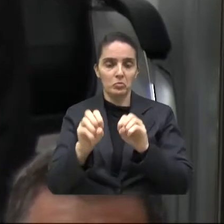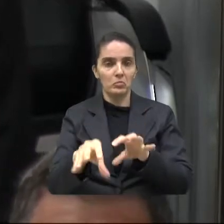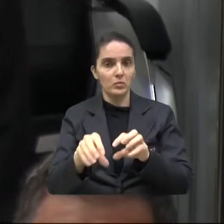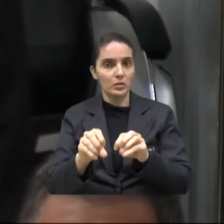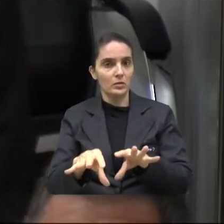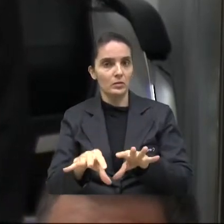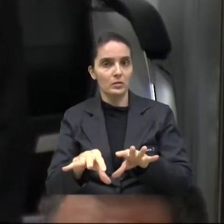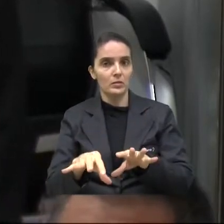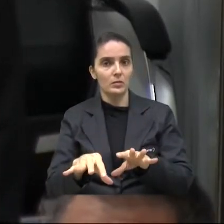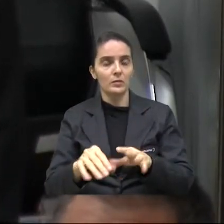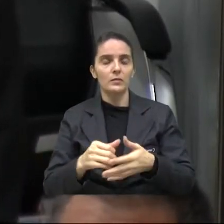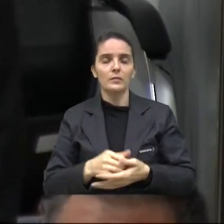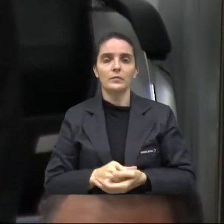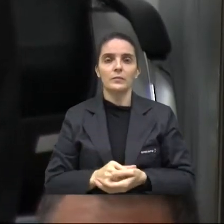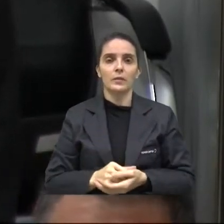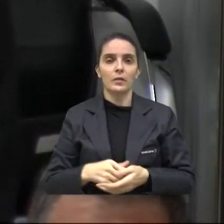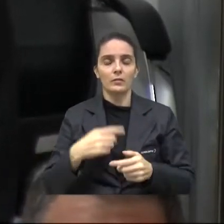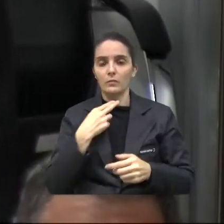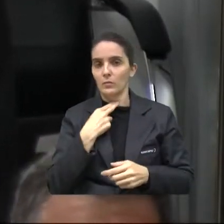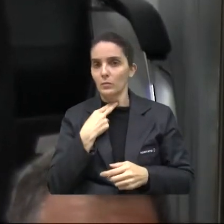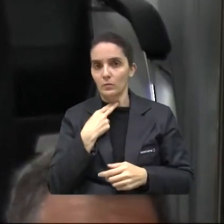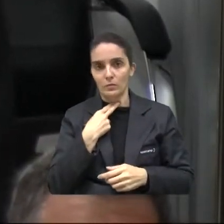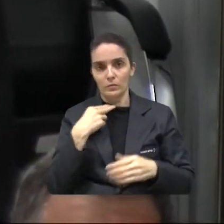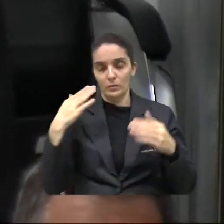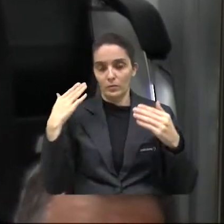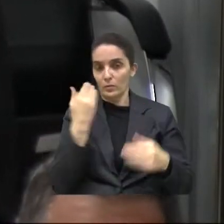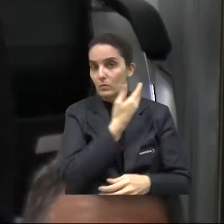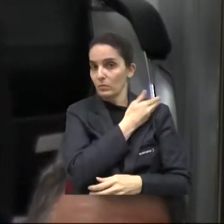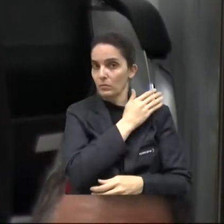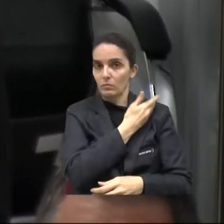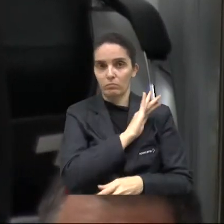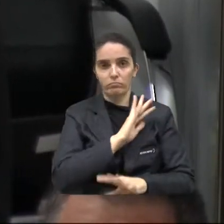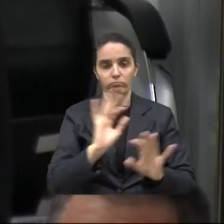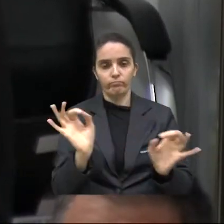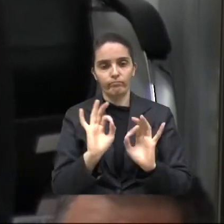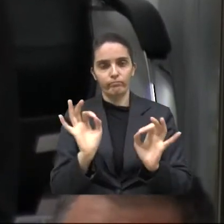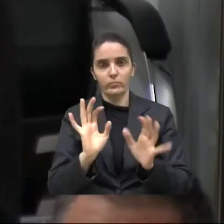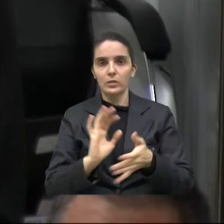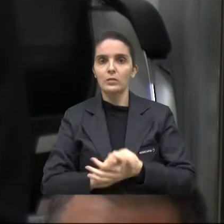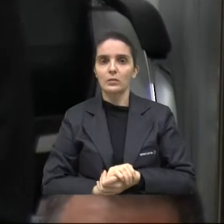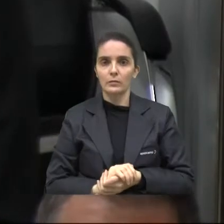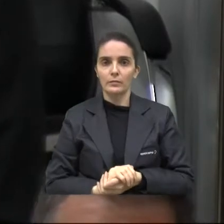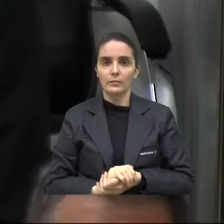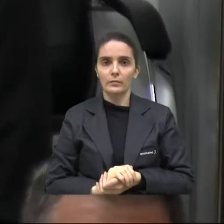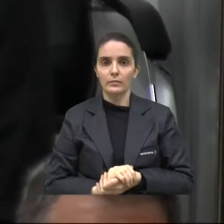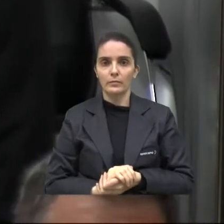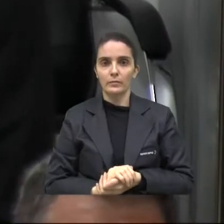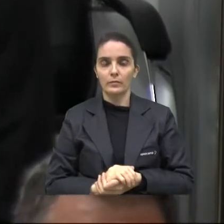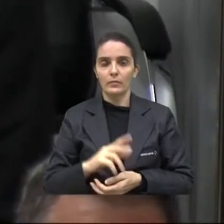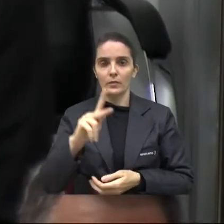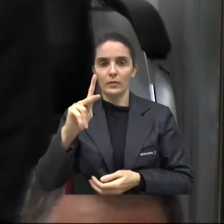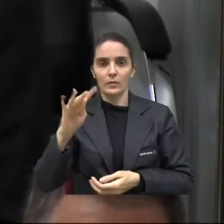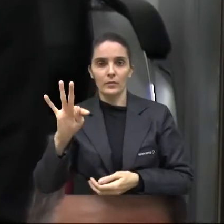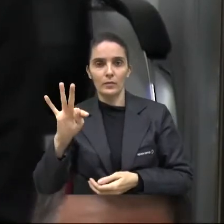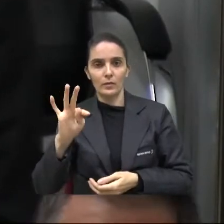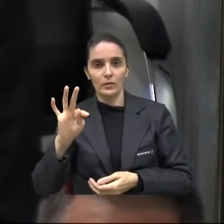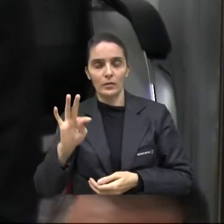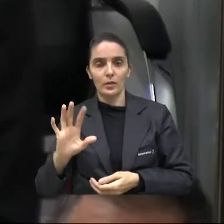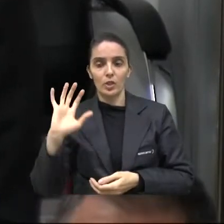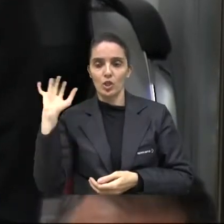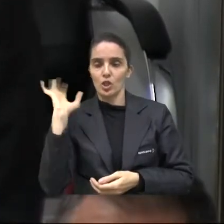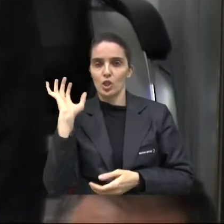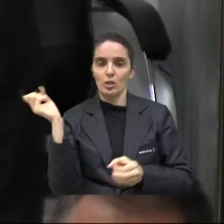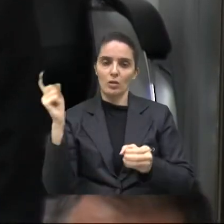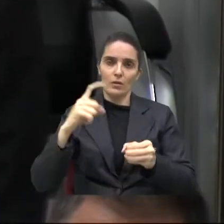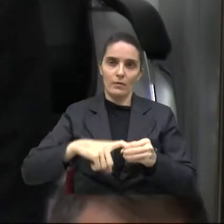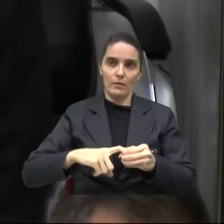a discriminação com base na orientação sexual e ideologia de gênero. É o kit gay voltando. Eles querem que o kit gay venha mesmo